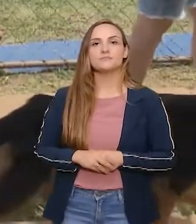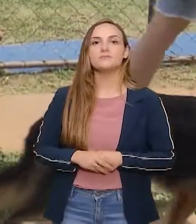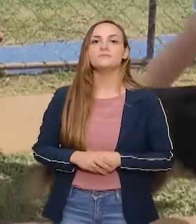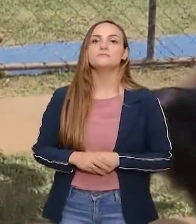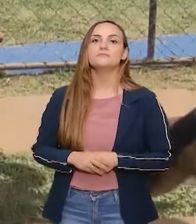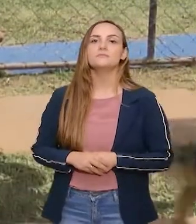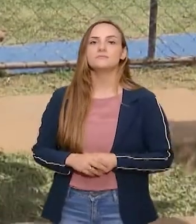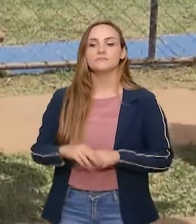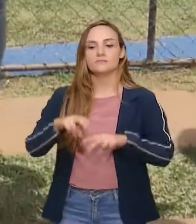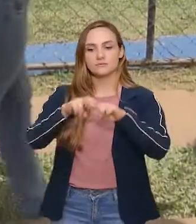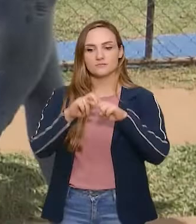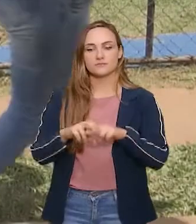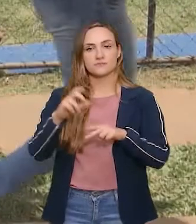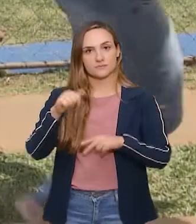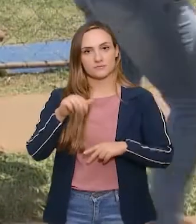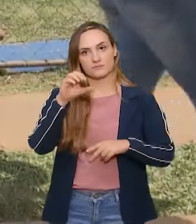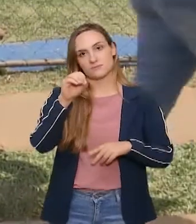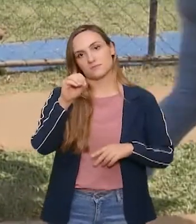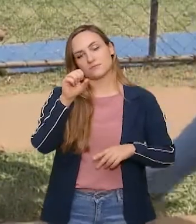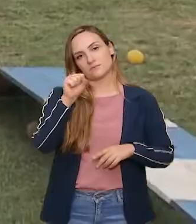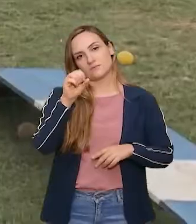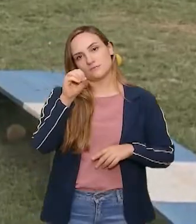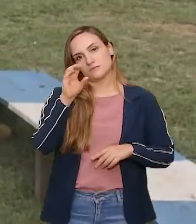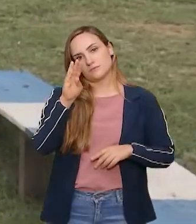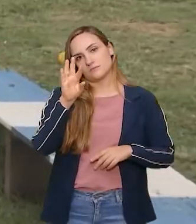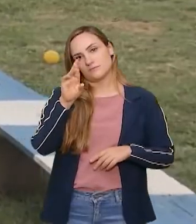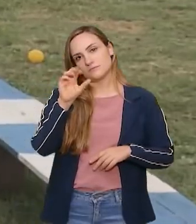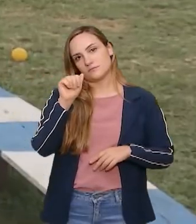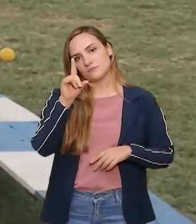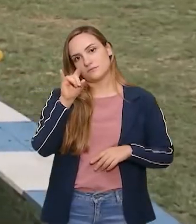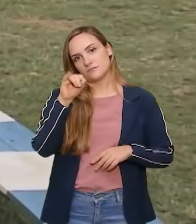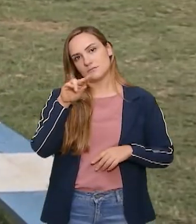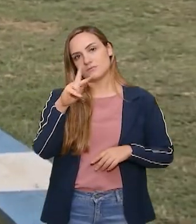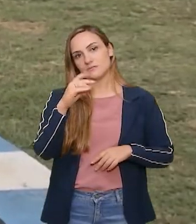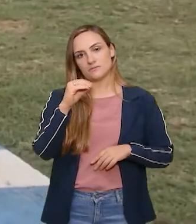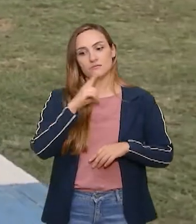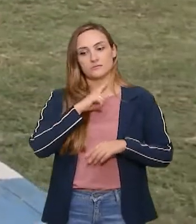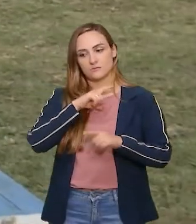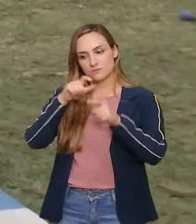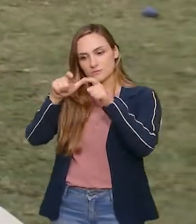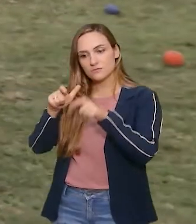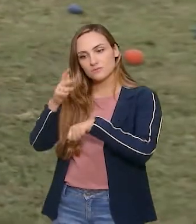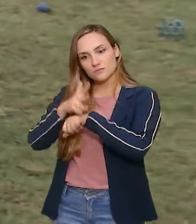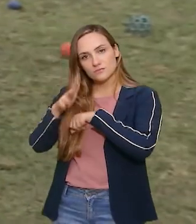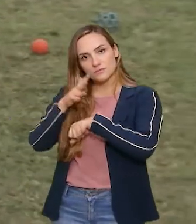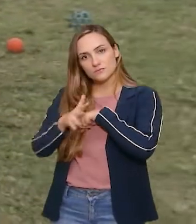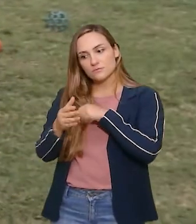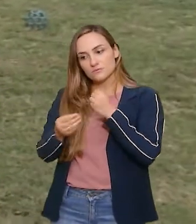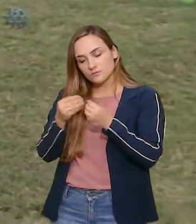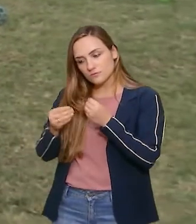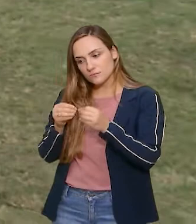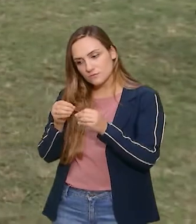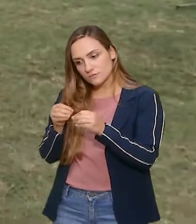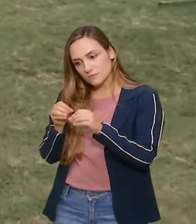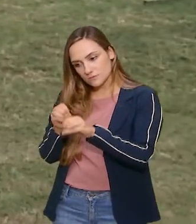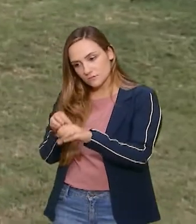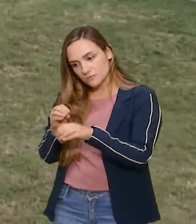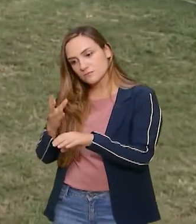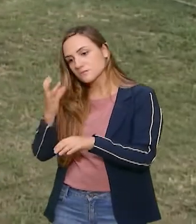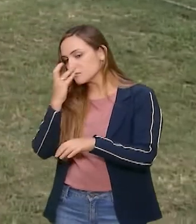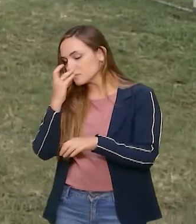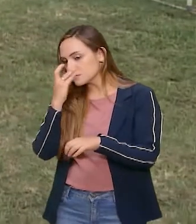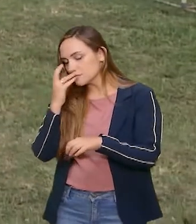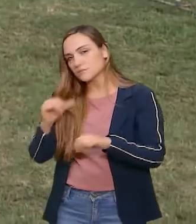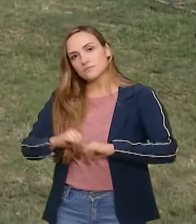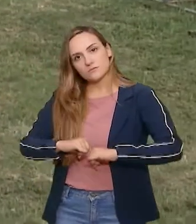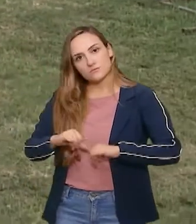Bom, a gente está em Sobradinho, no Distrito Federal, em um centro de treinamento especializado no adestramento de cães abandonados